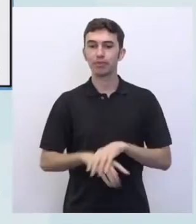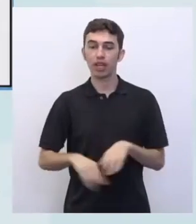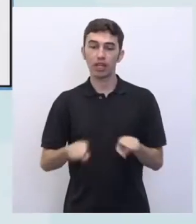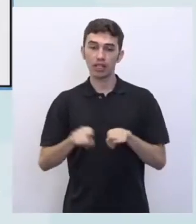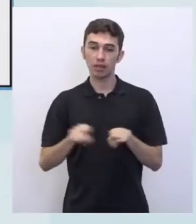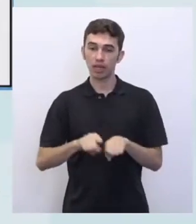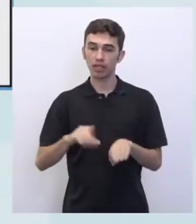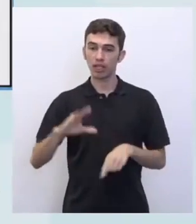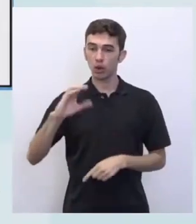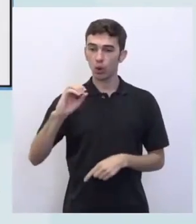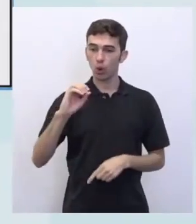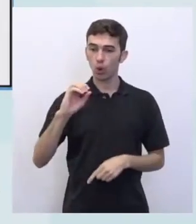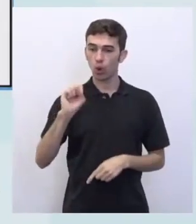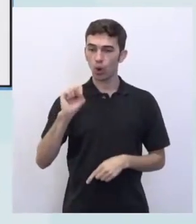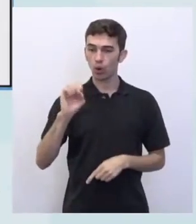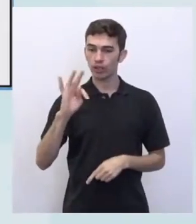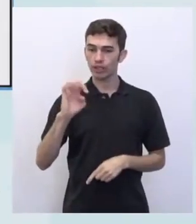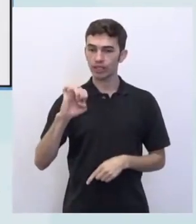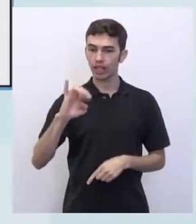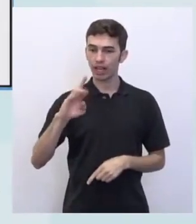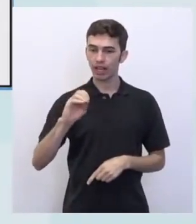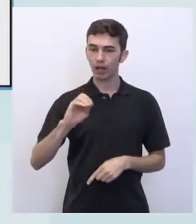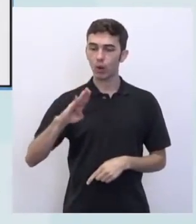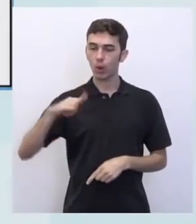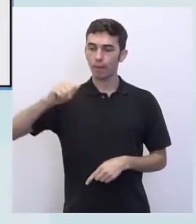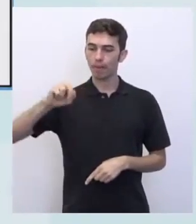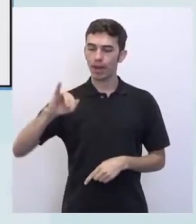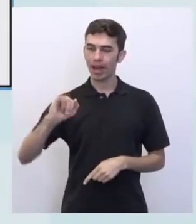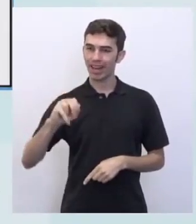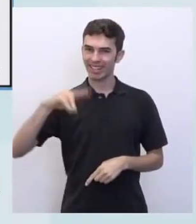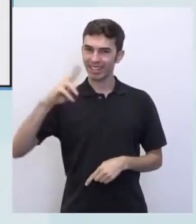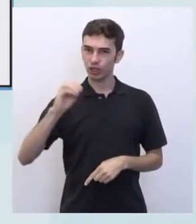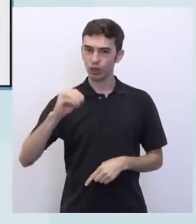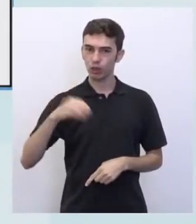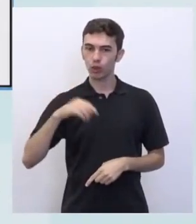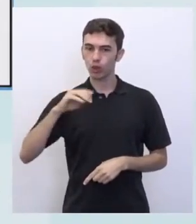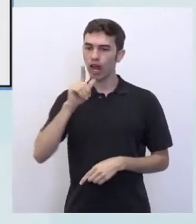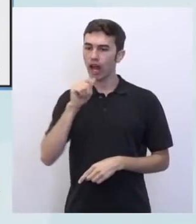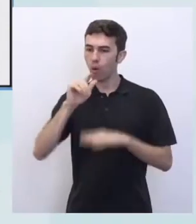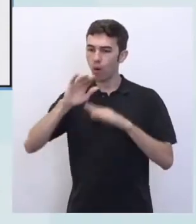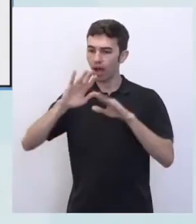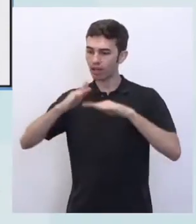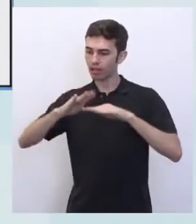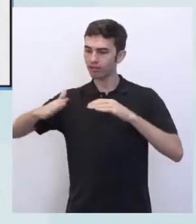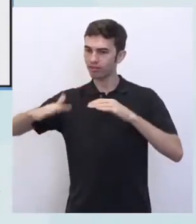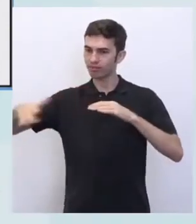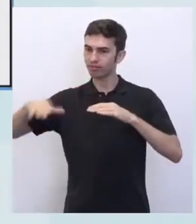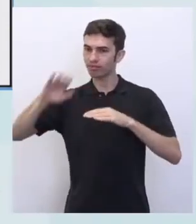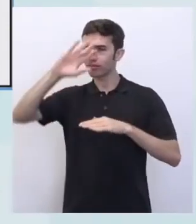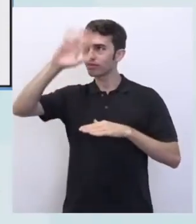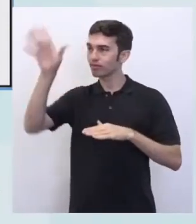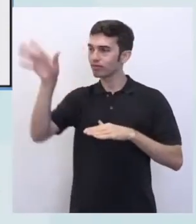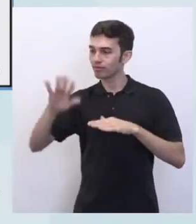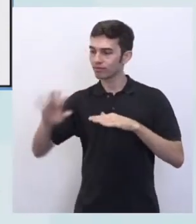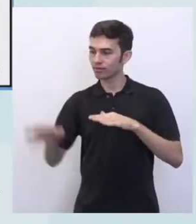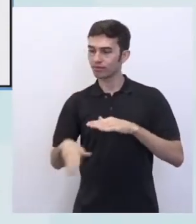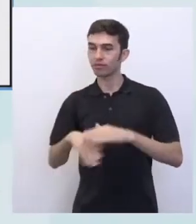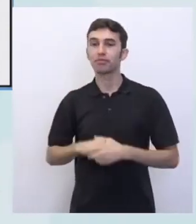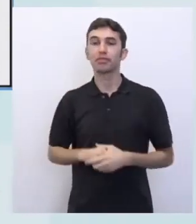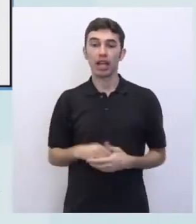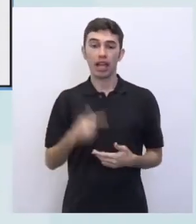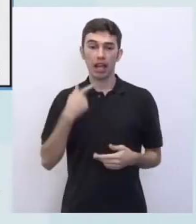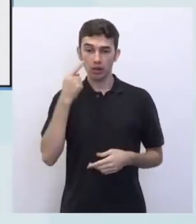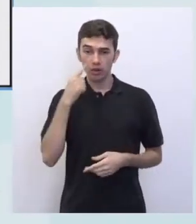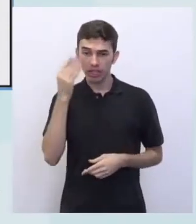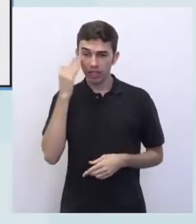informação visual, né? A gente consegue ver o tamanho dos biomas, ou seja, a proporção, em quais estados eles